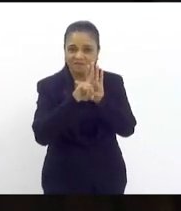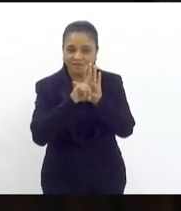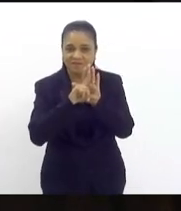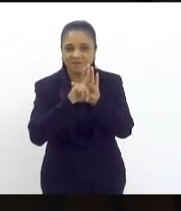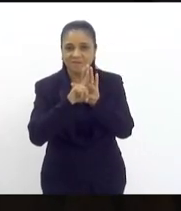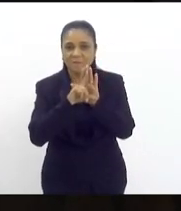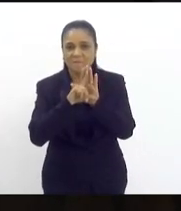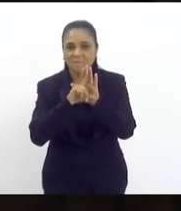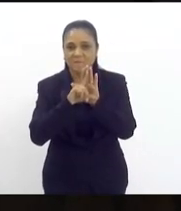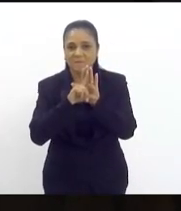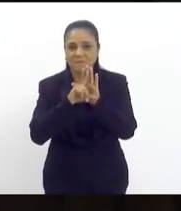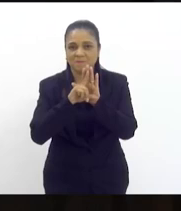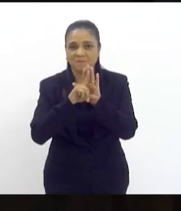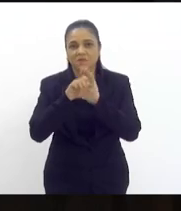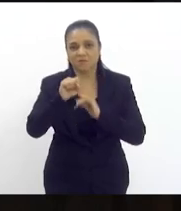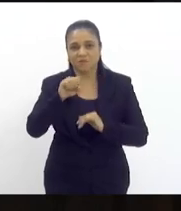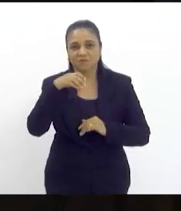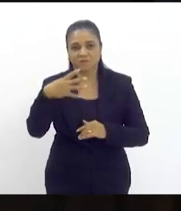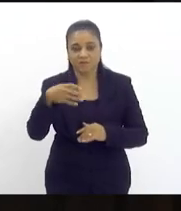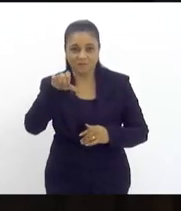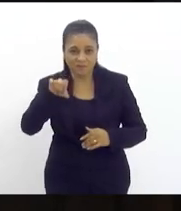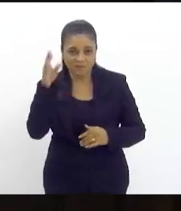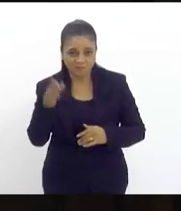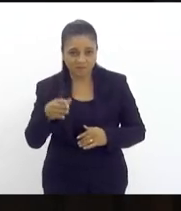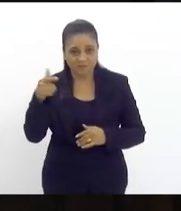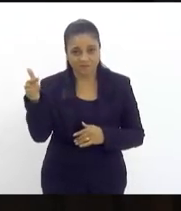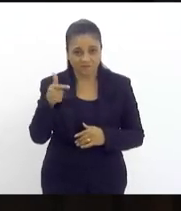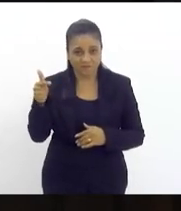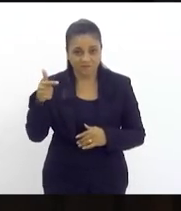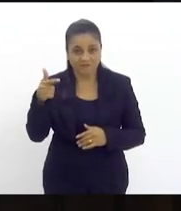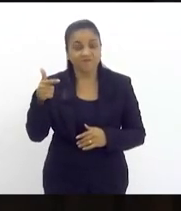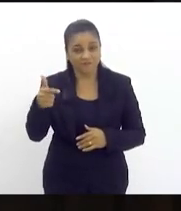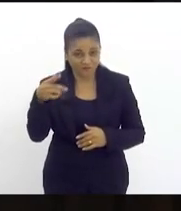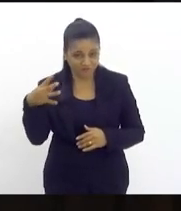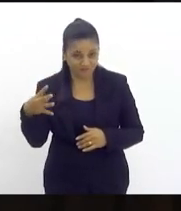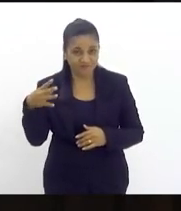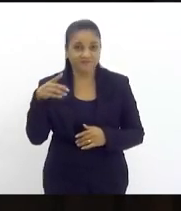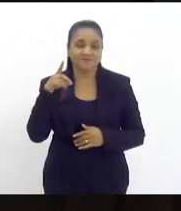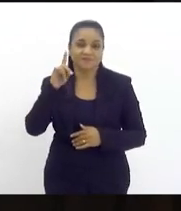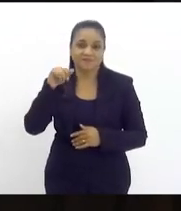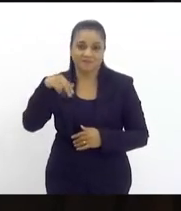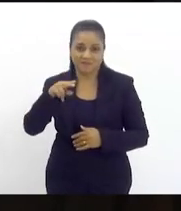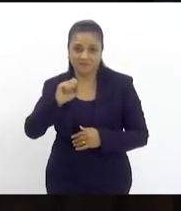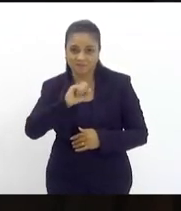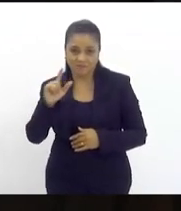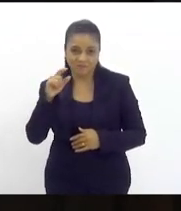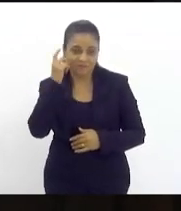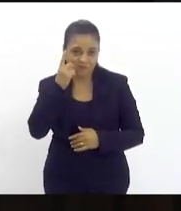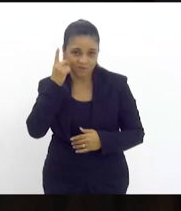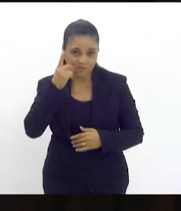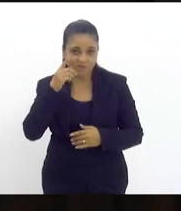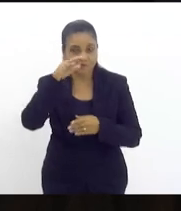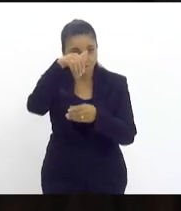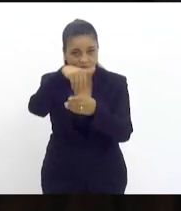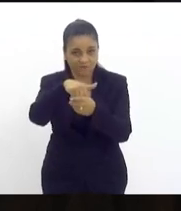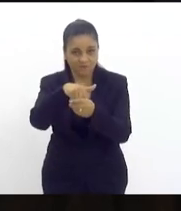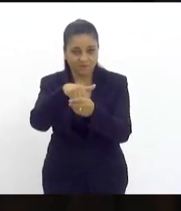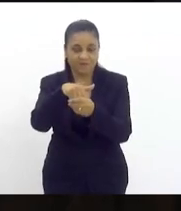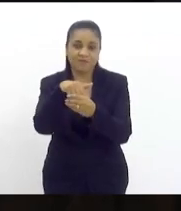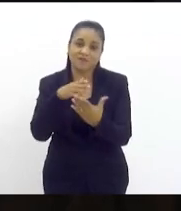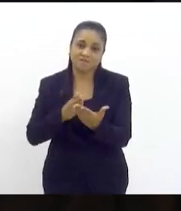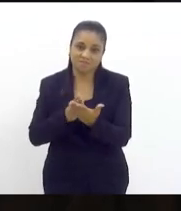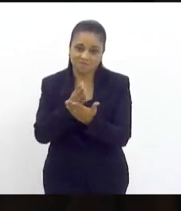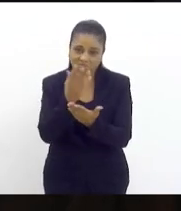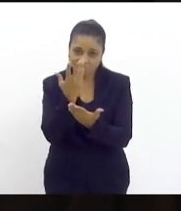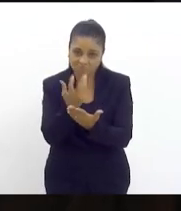Projeto de lei 849 de 2023, deputado Daniel Libreirão. Em votação, os senhores que